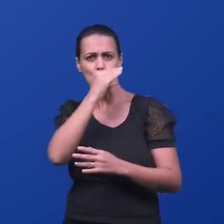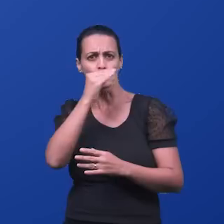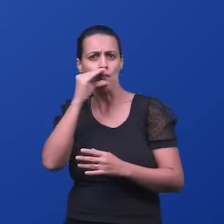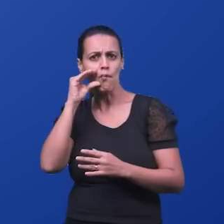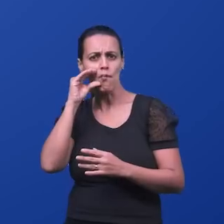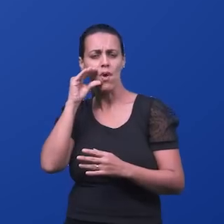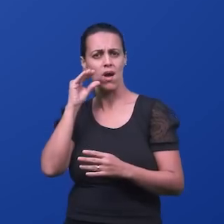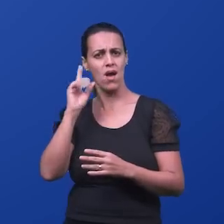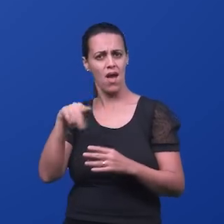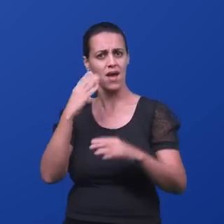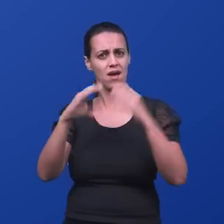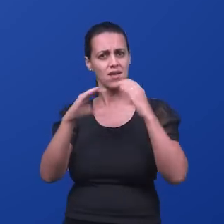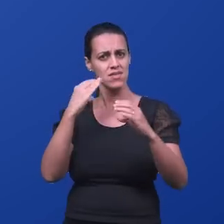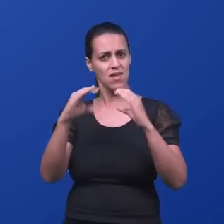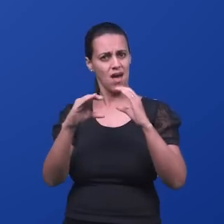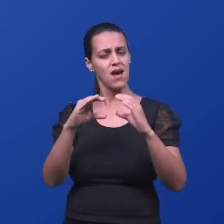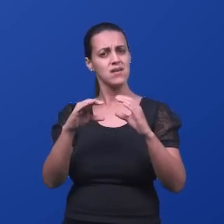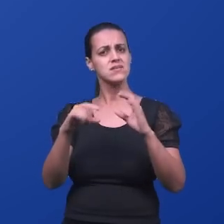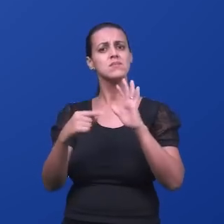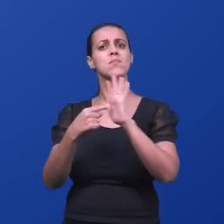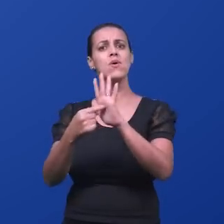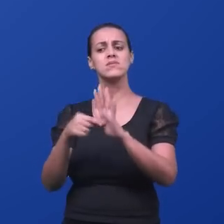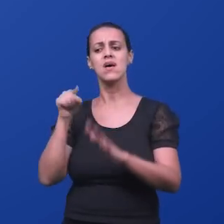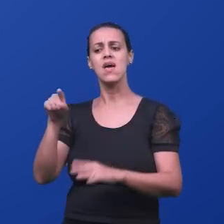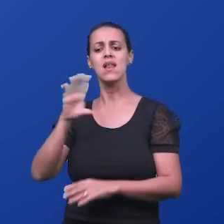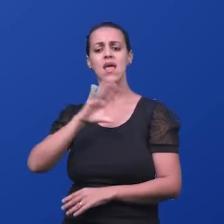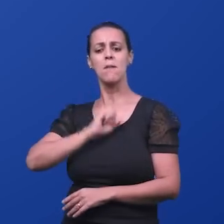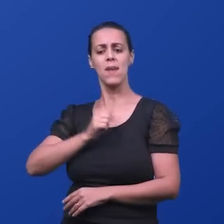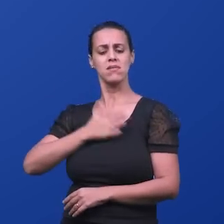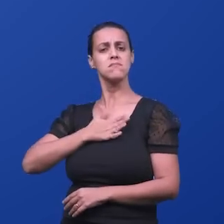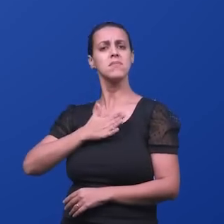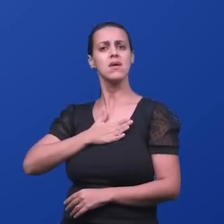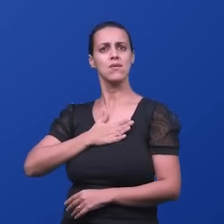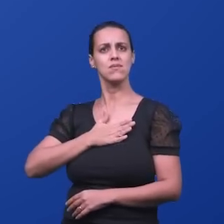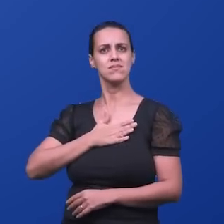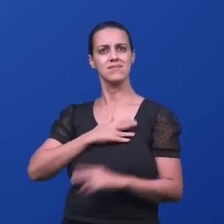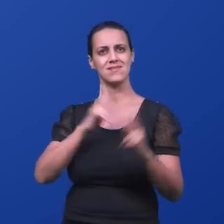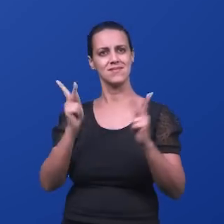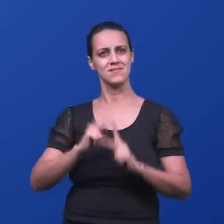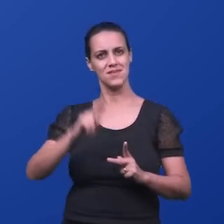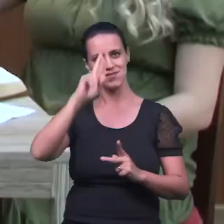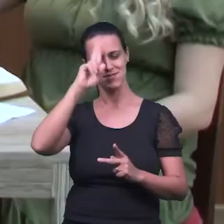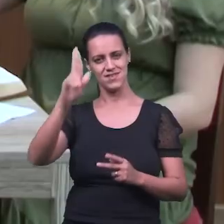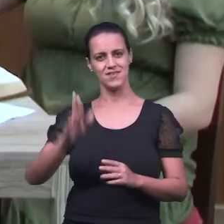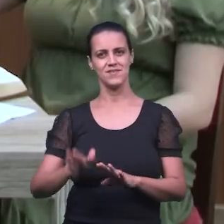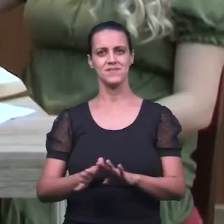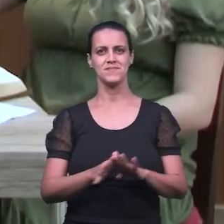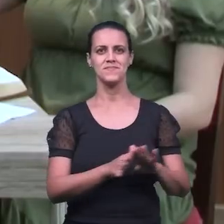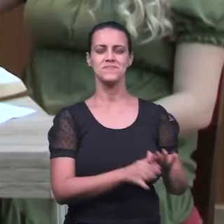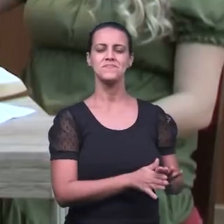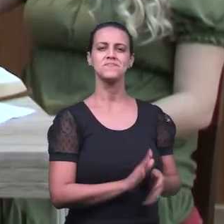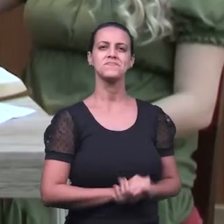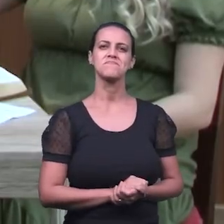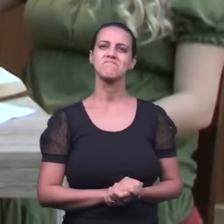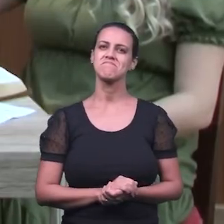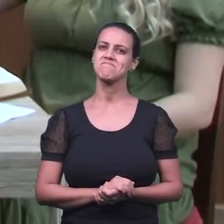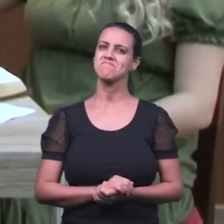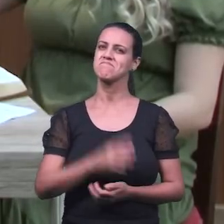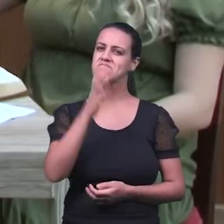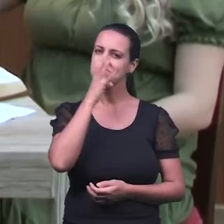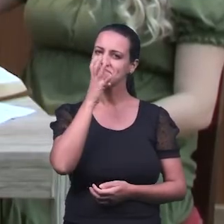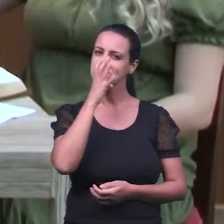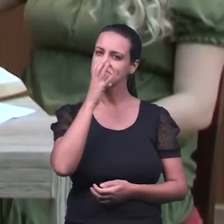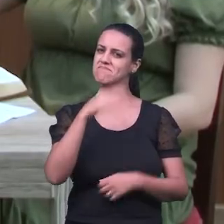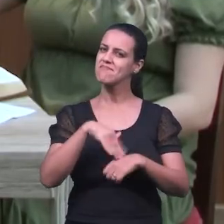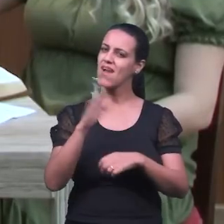2,16. O meu amado é meu e eu sou dele, ele apacenta o seu rebanho entre os lírios. A paz do Senhor. Meus irmãos, retornamos, assistimos mais